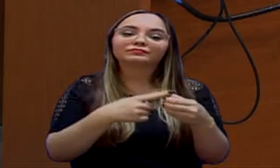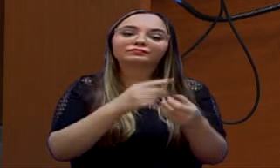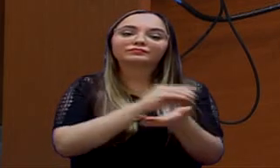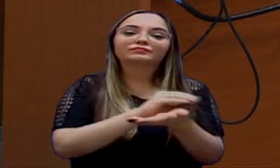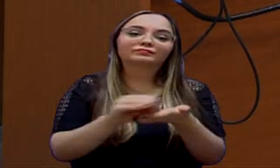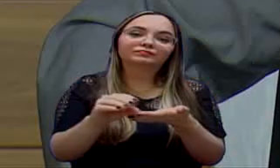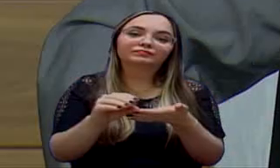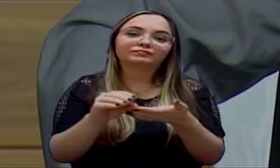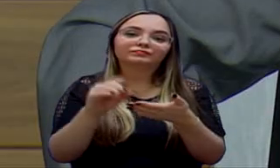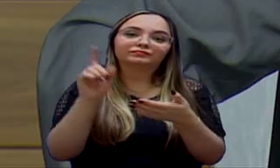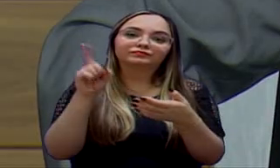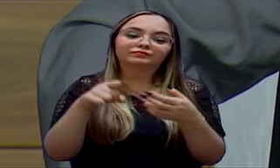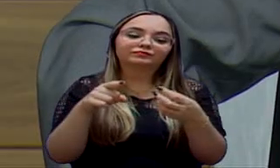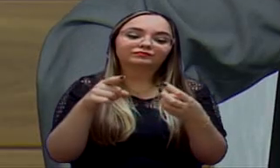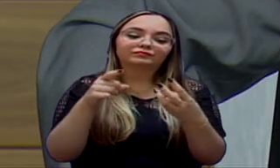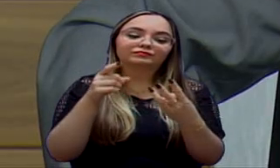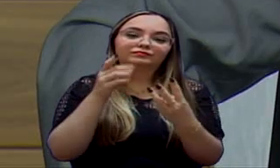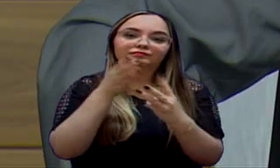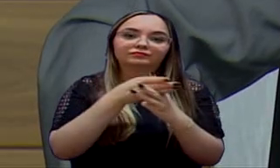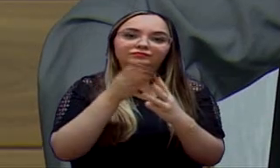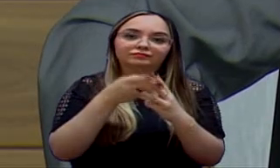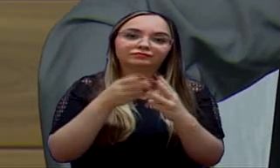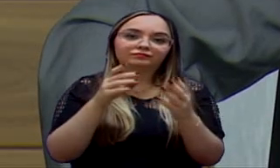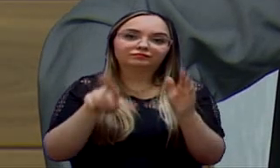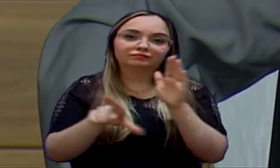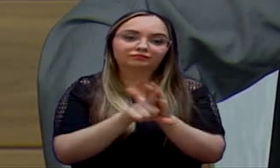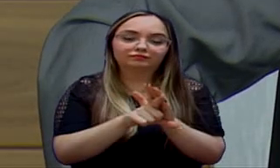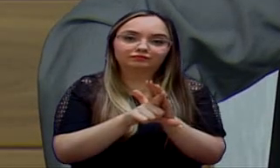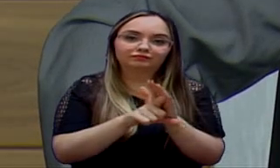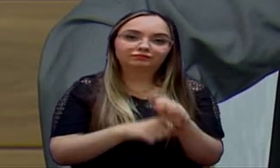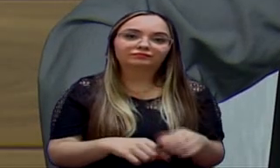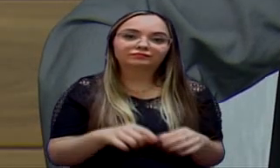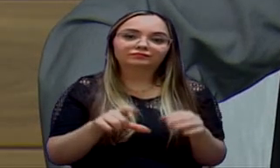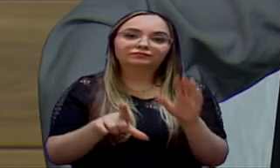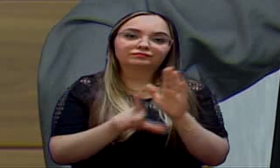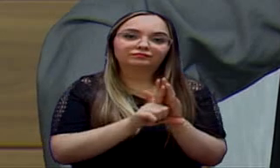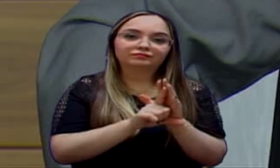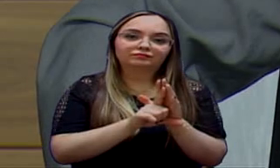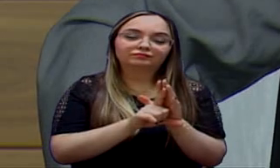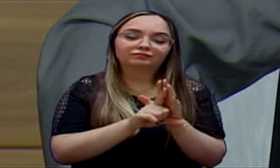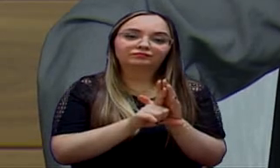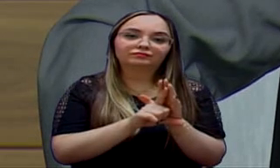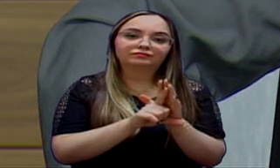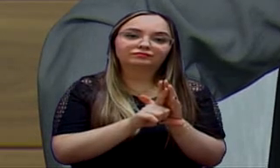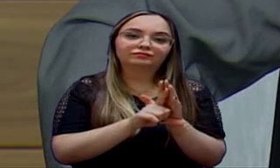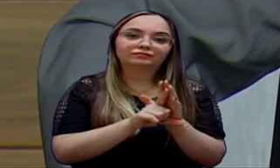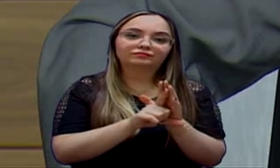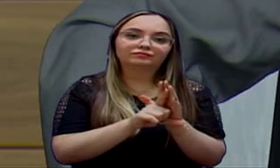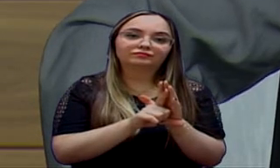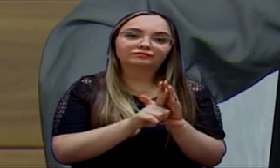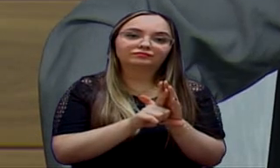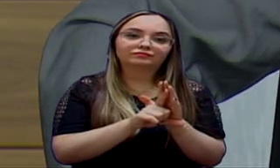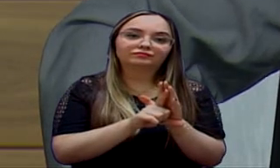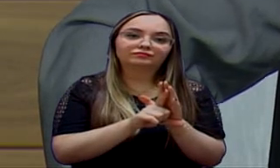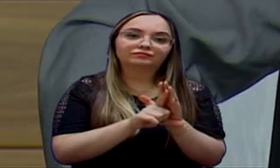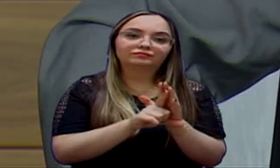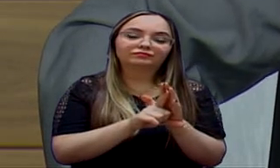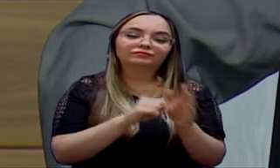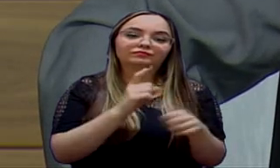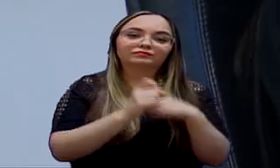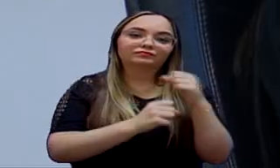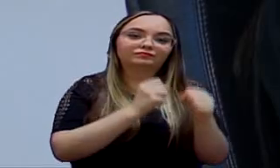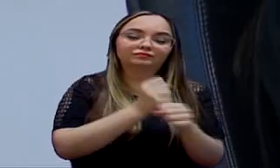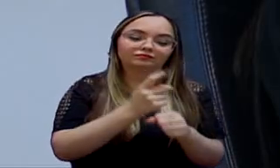três importantes leis a lei do plurianual